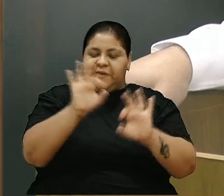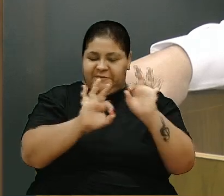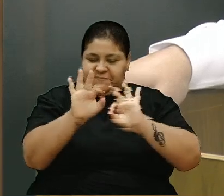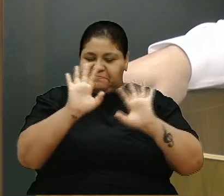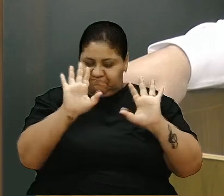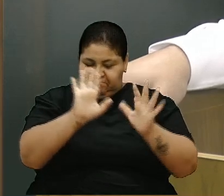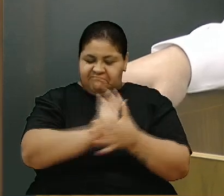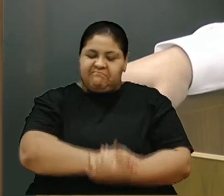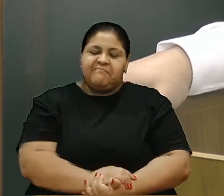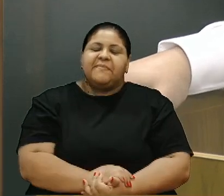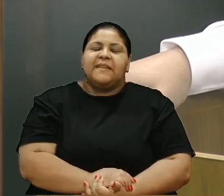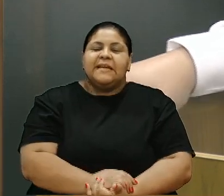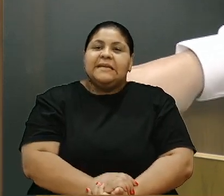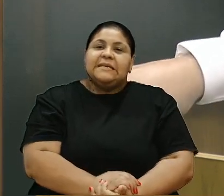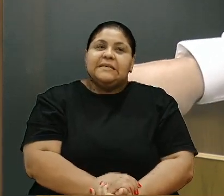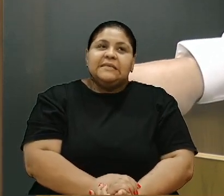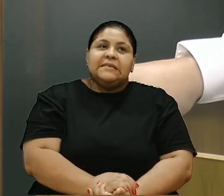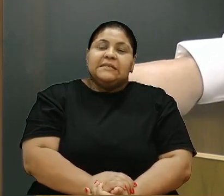adaptando.